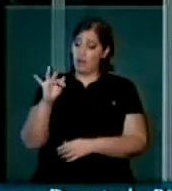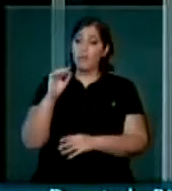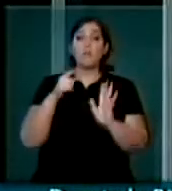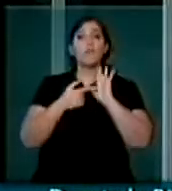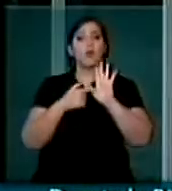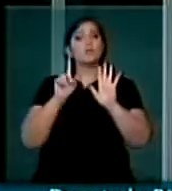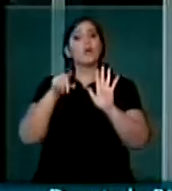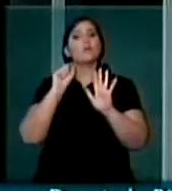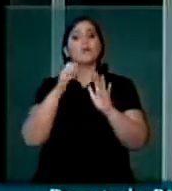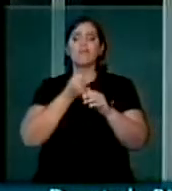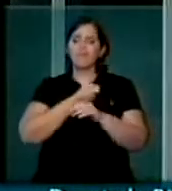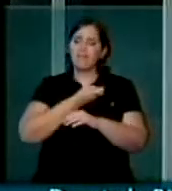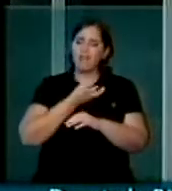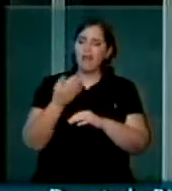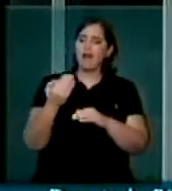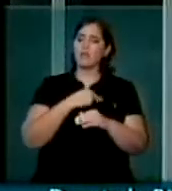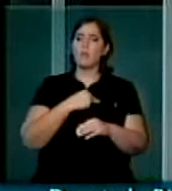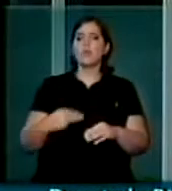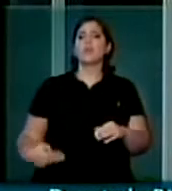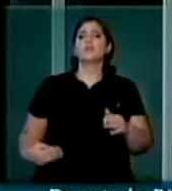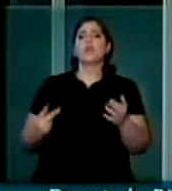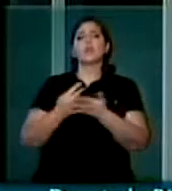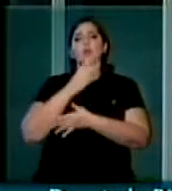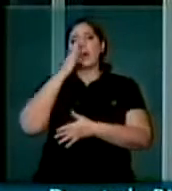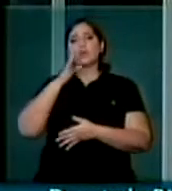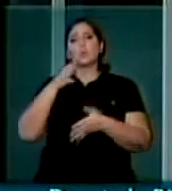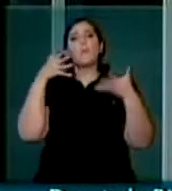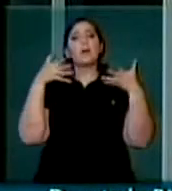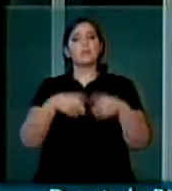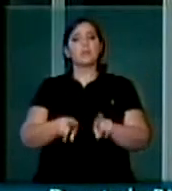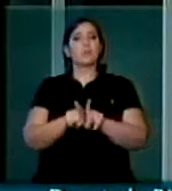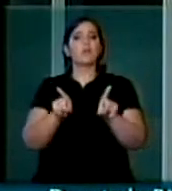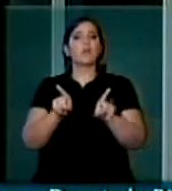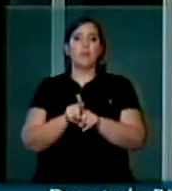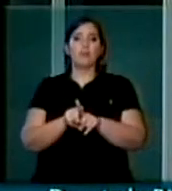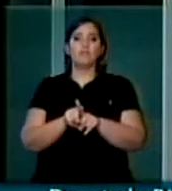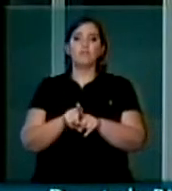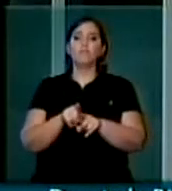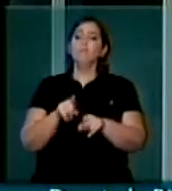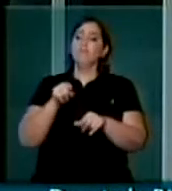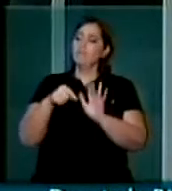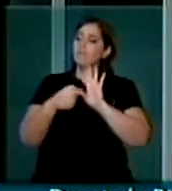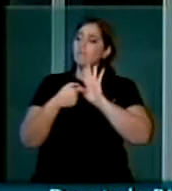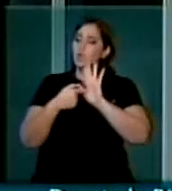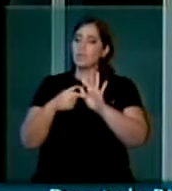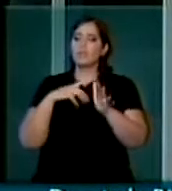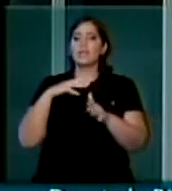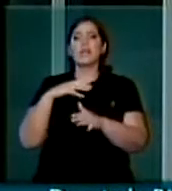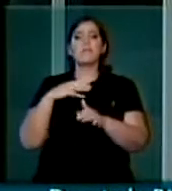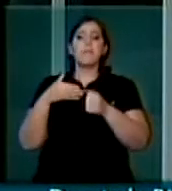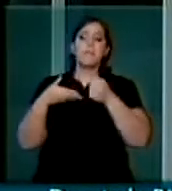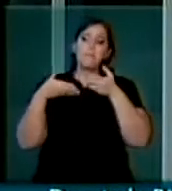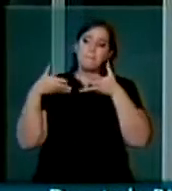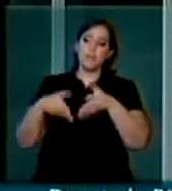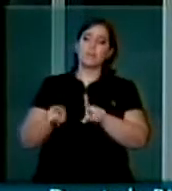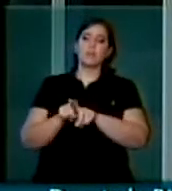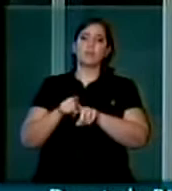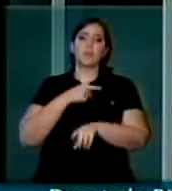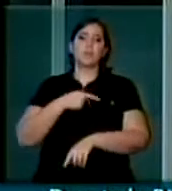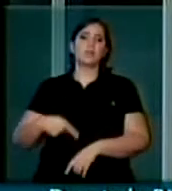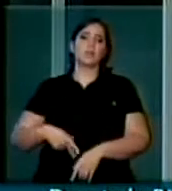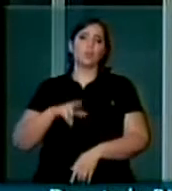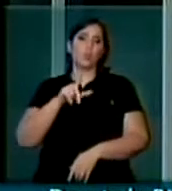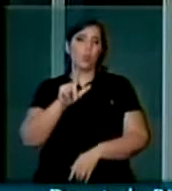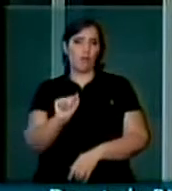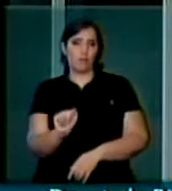vários ministros do governo foram acusados de participar do esquema, isso indicaria a coparticipação do presidente da República.